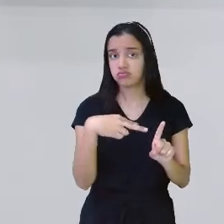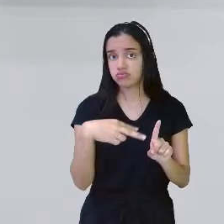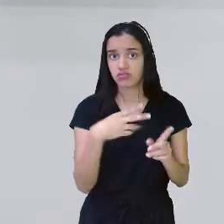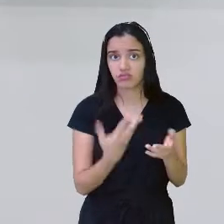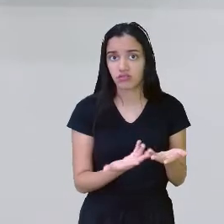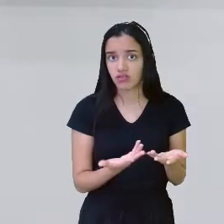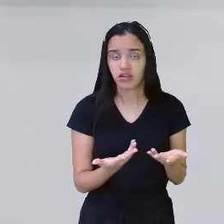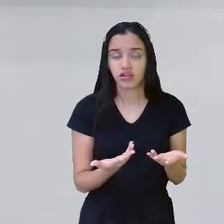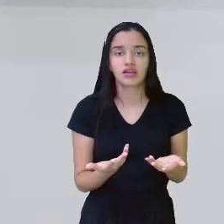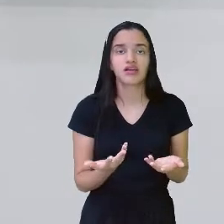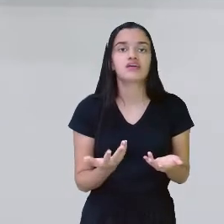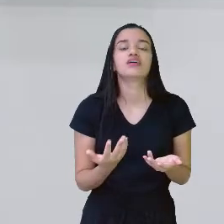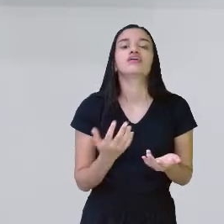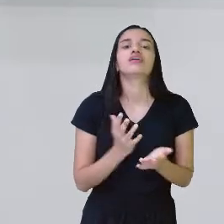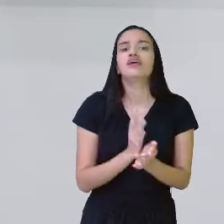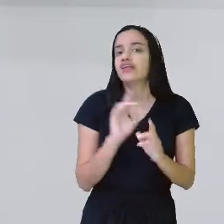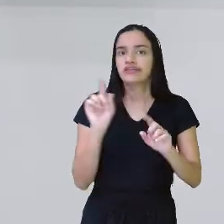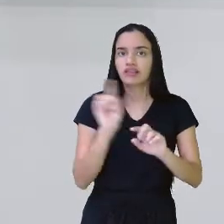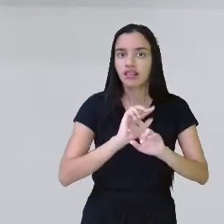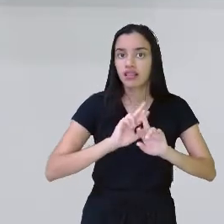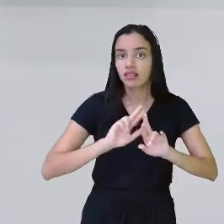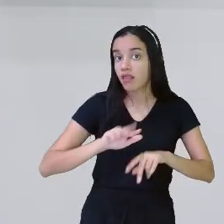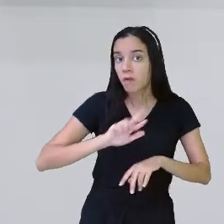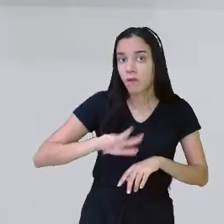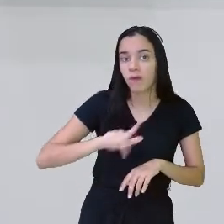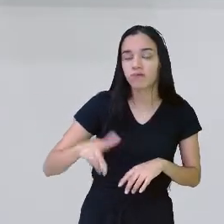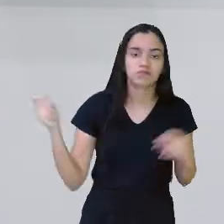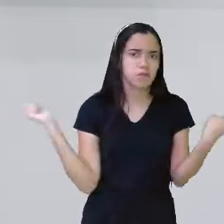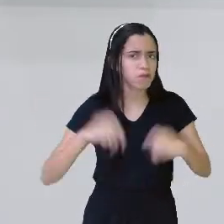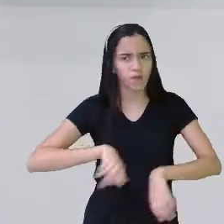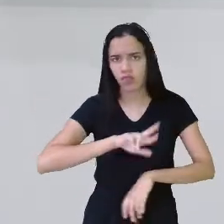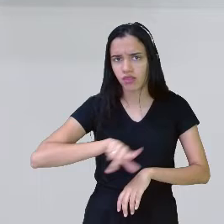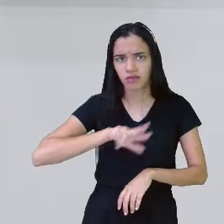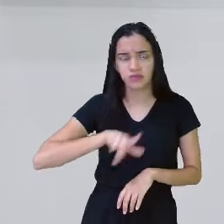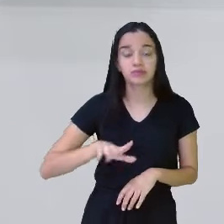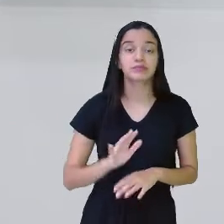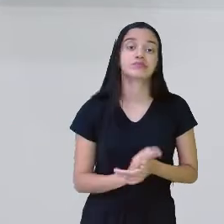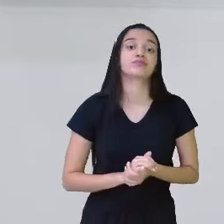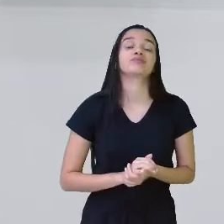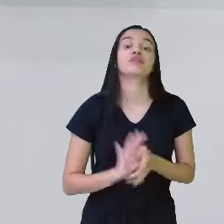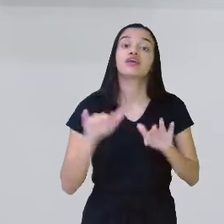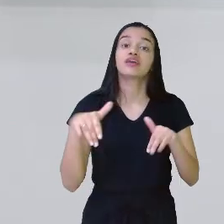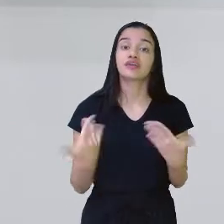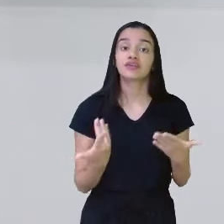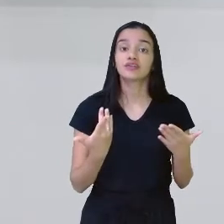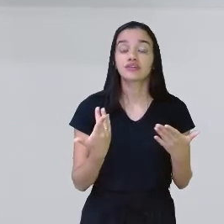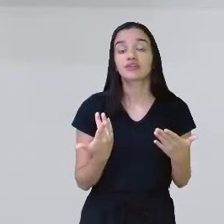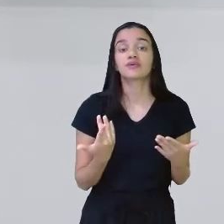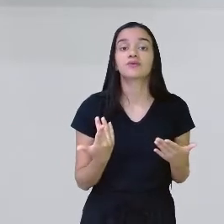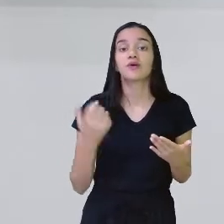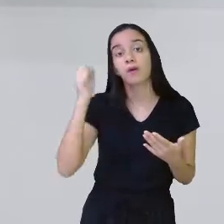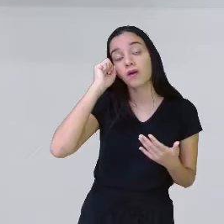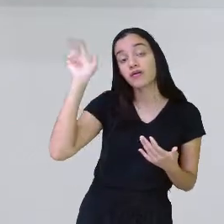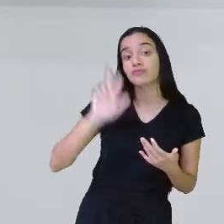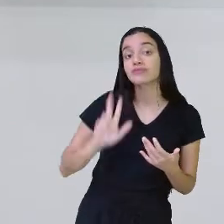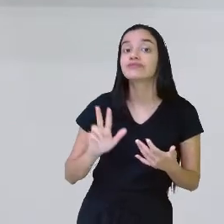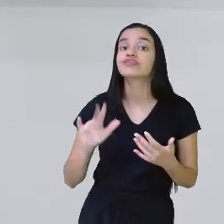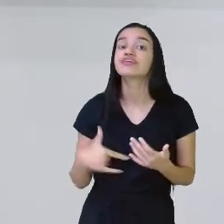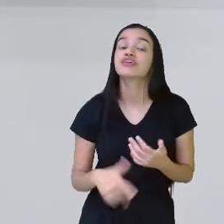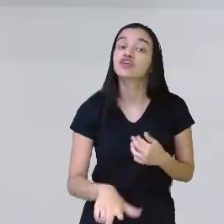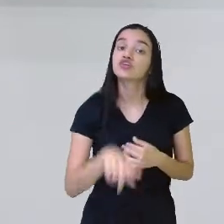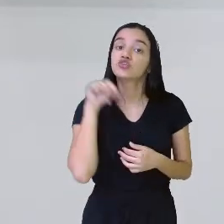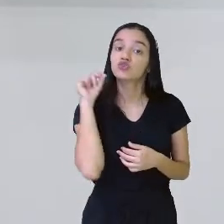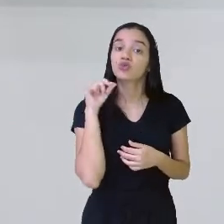do tema. Não é possível, é humanamente impossível. Então, o que é o mais esperto?